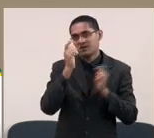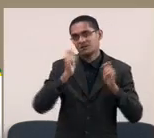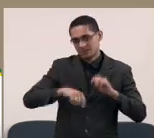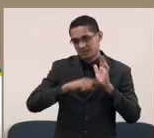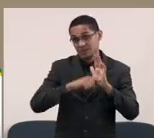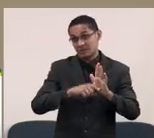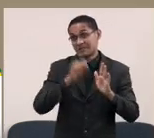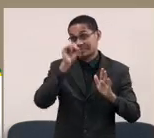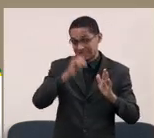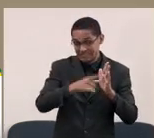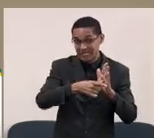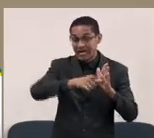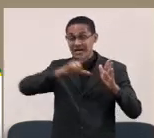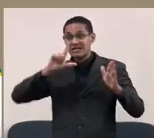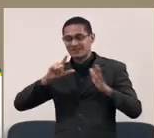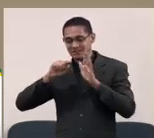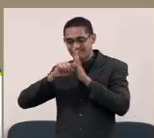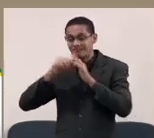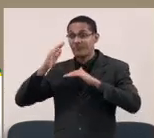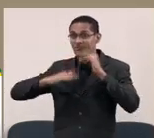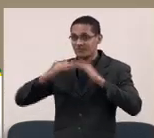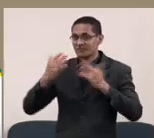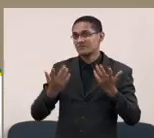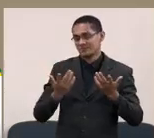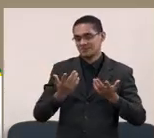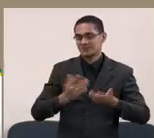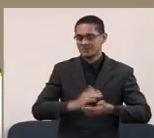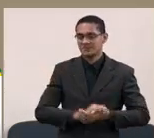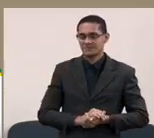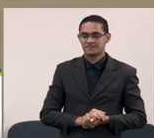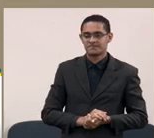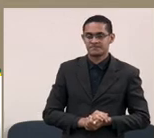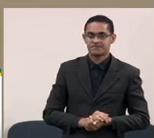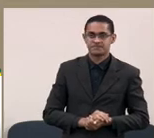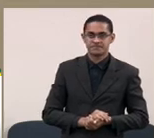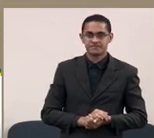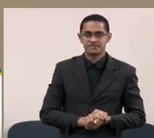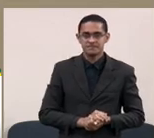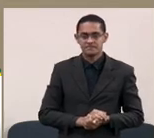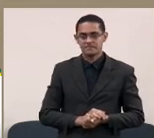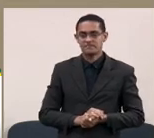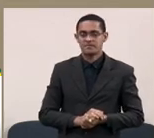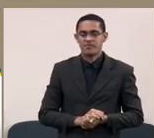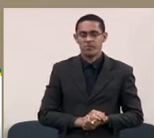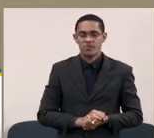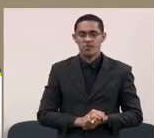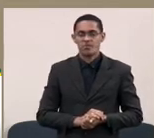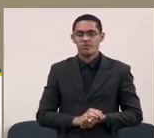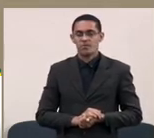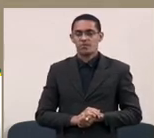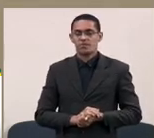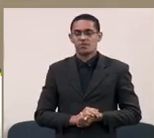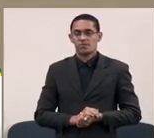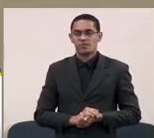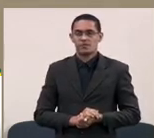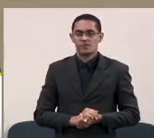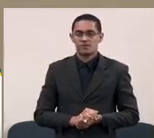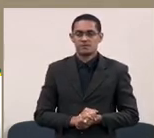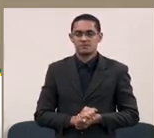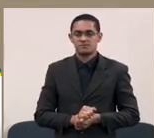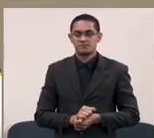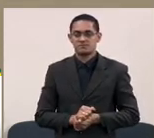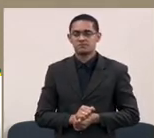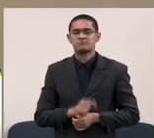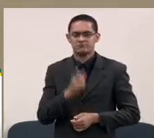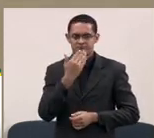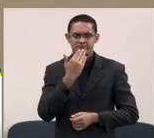esses profissionais. Profissionais tais como, que aqui eu quero fazer referência, e que estamos fazendo também, quero pedir aqui um apoio,